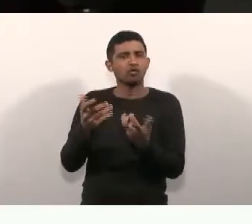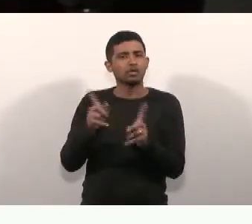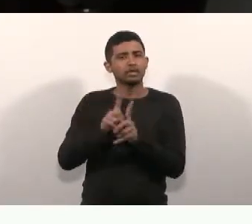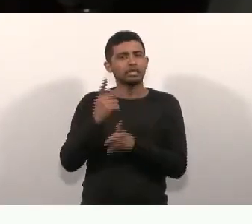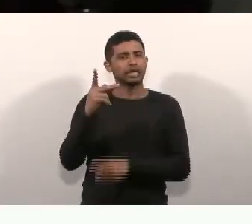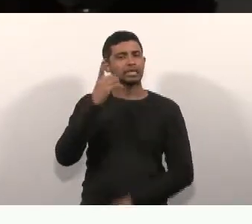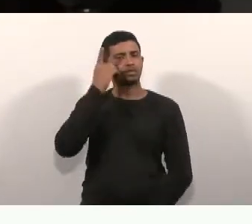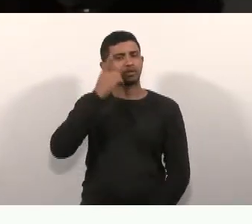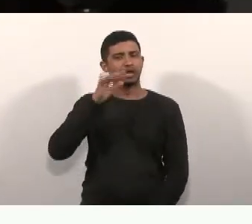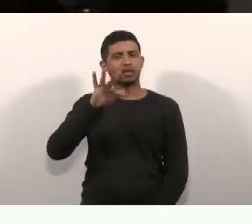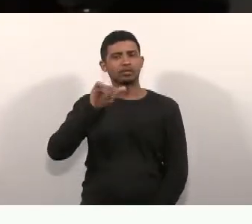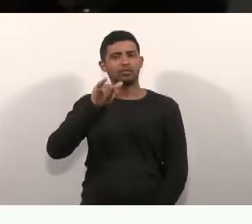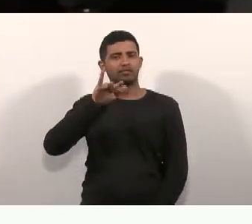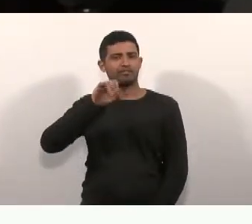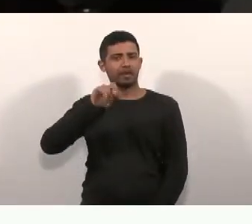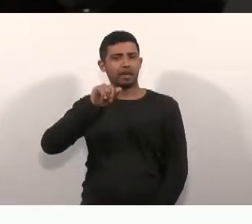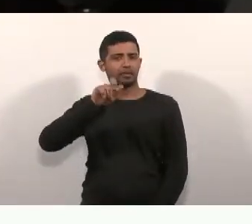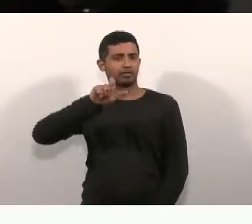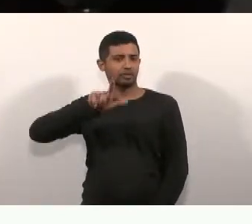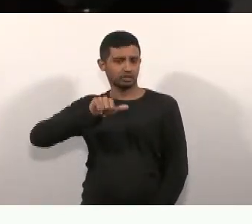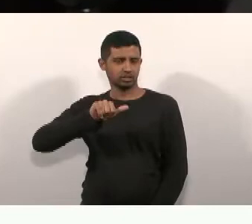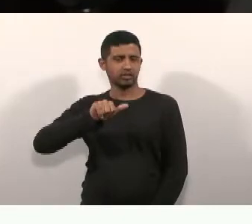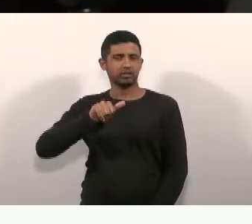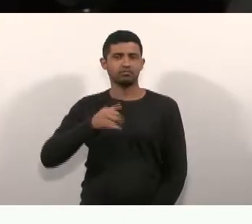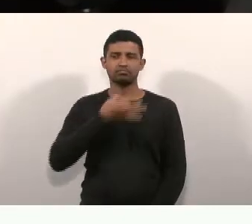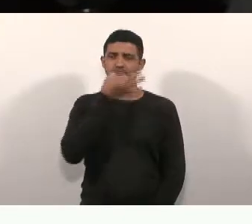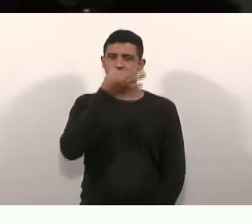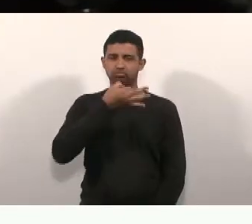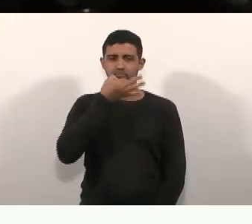Fábio Silva. O parecer